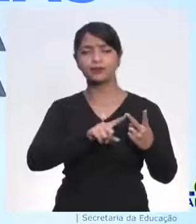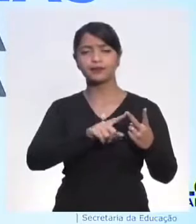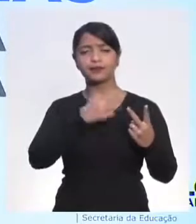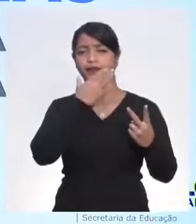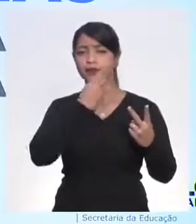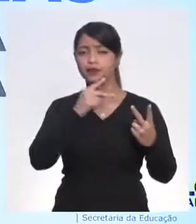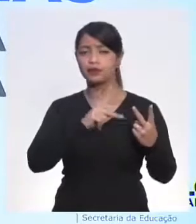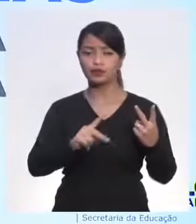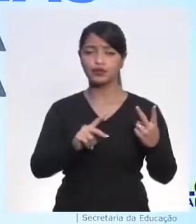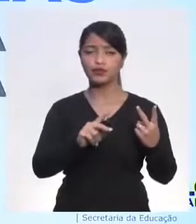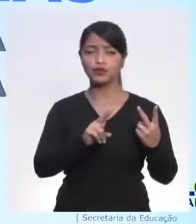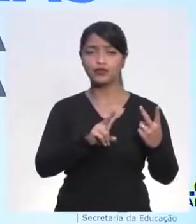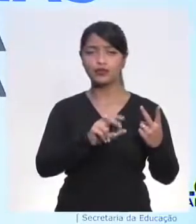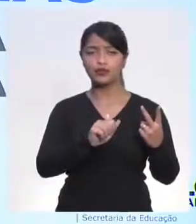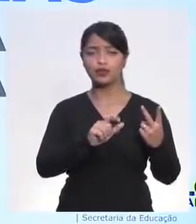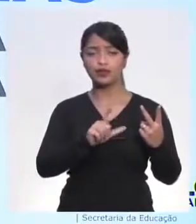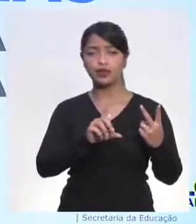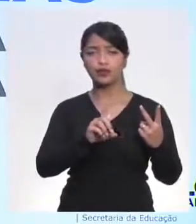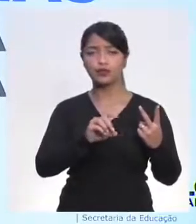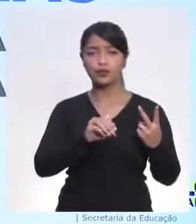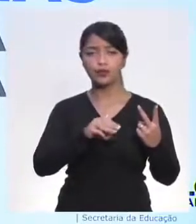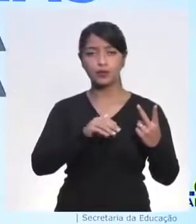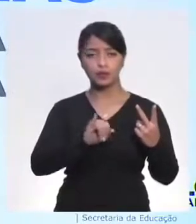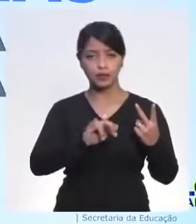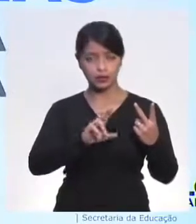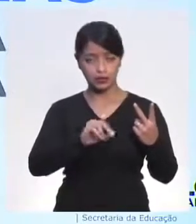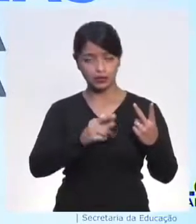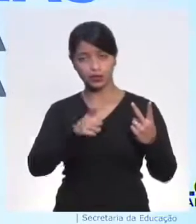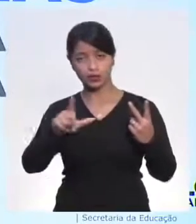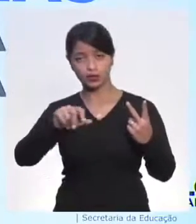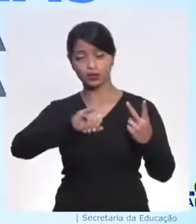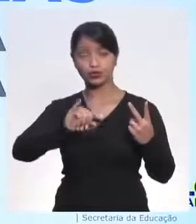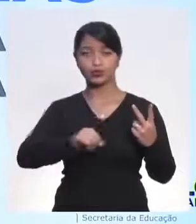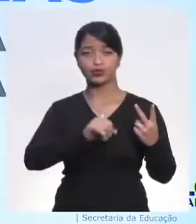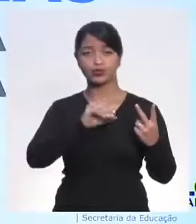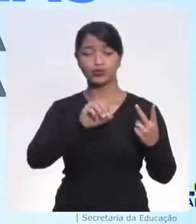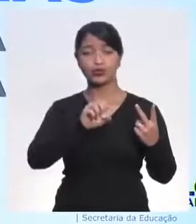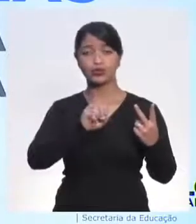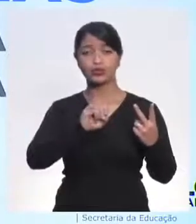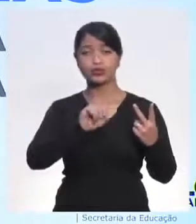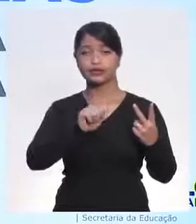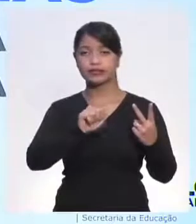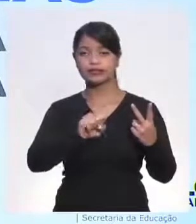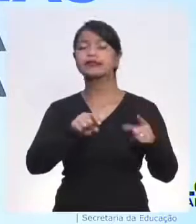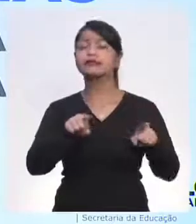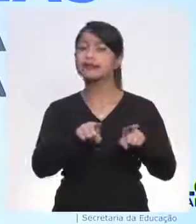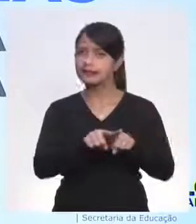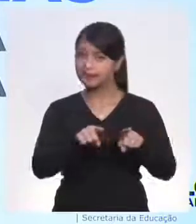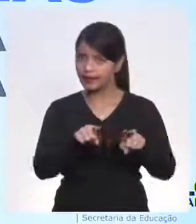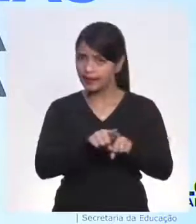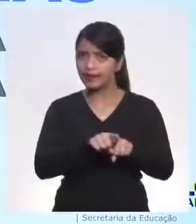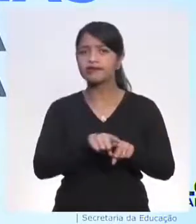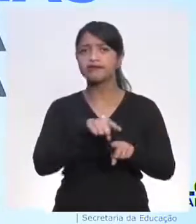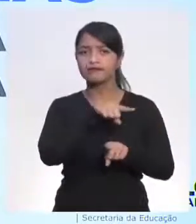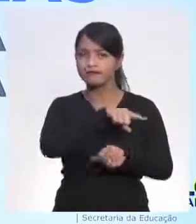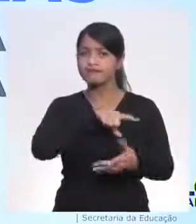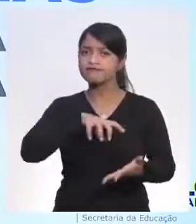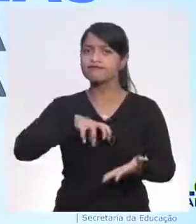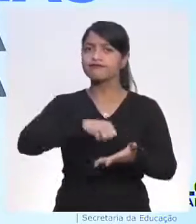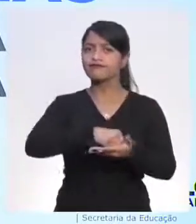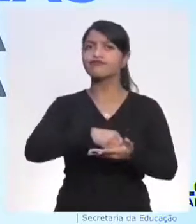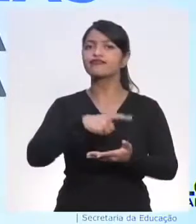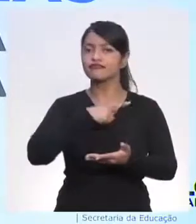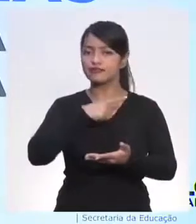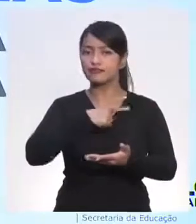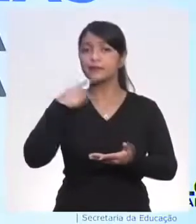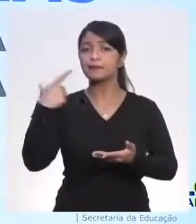e o professor Josias também participando dessa parte aí, né, dessa competição.